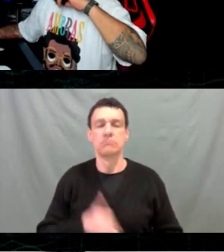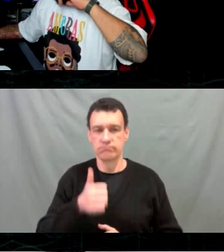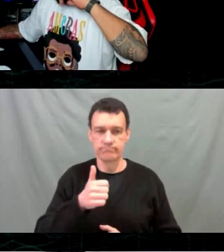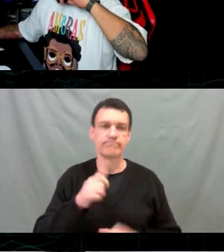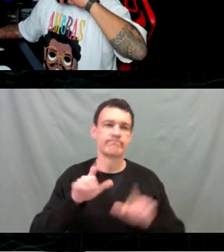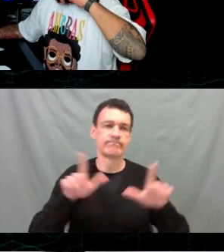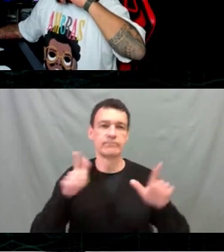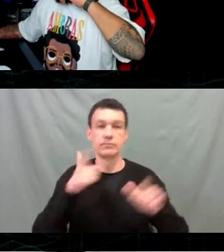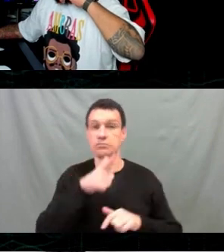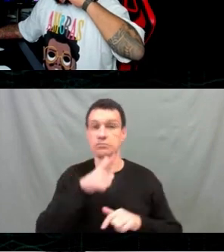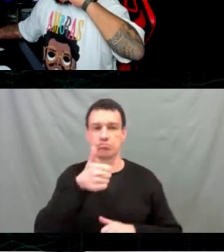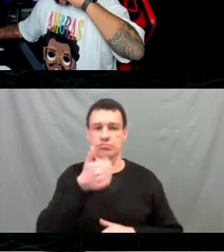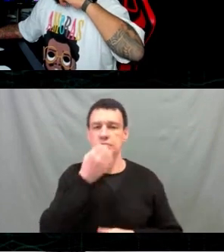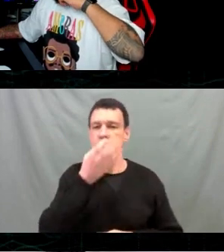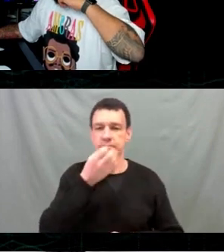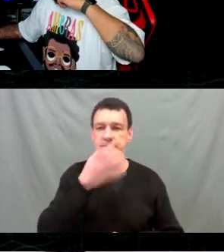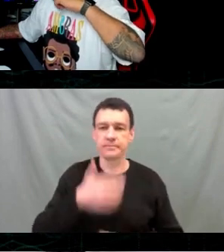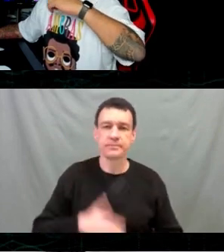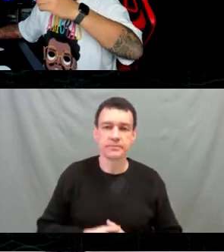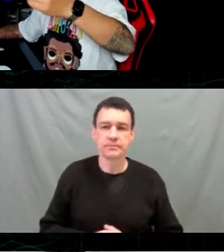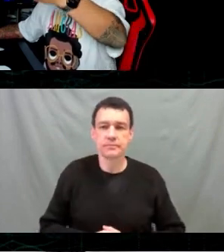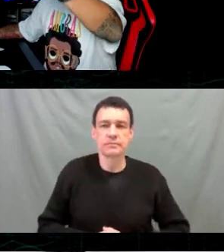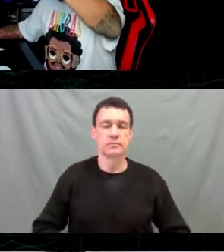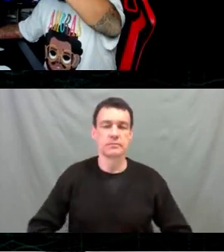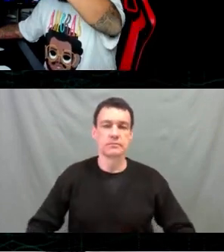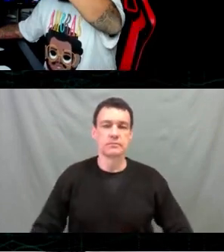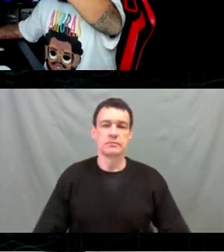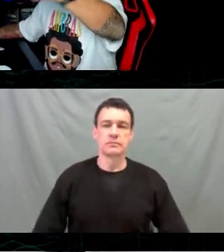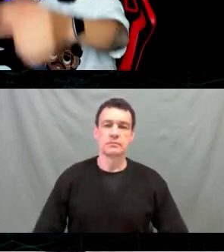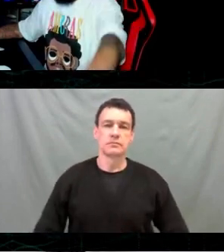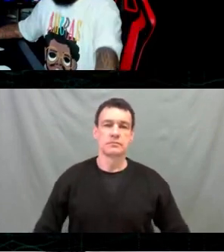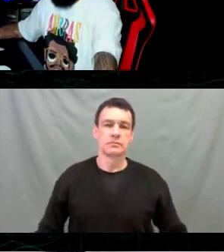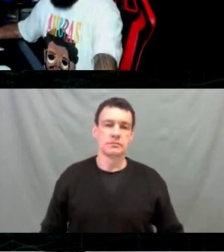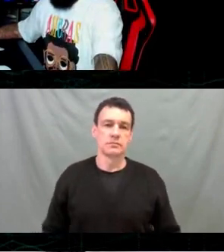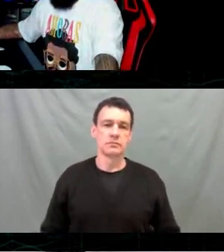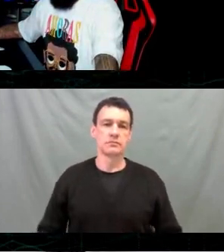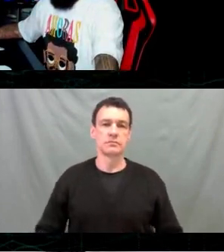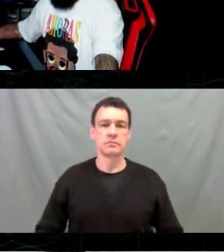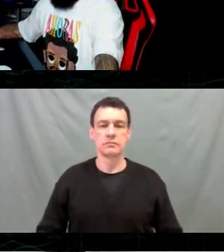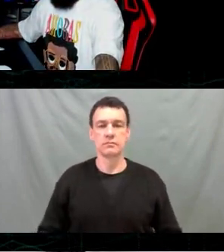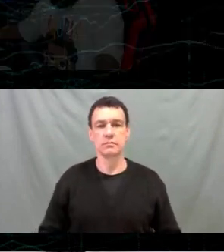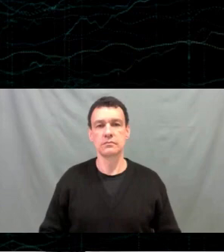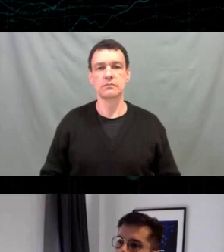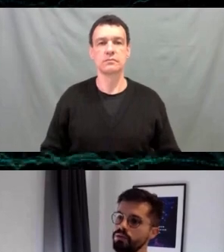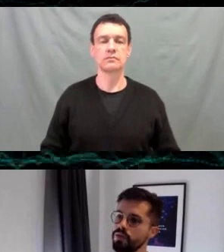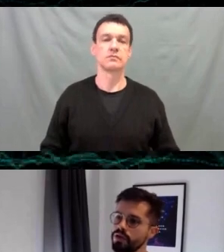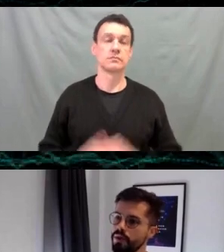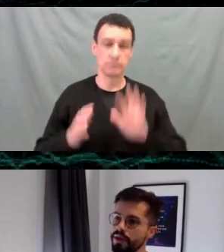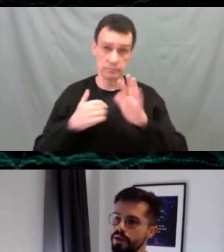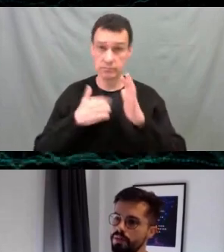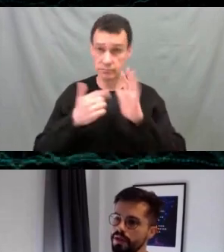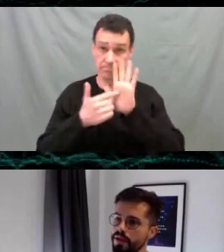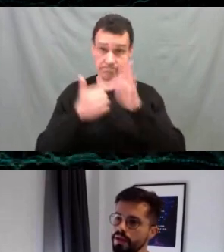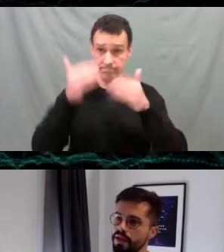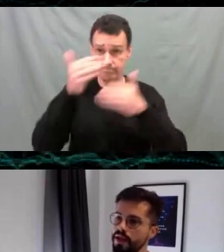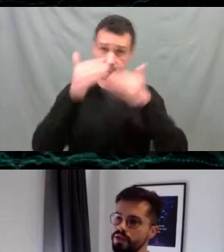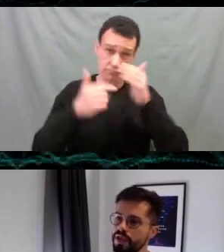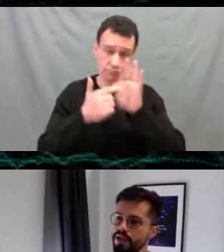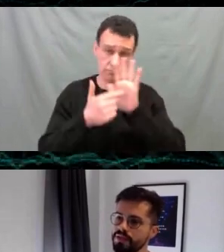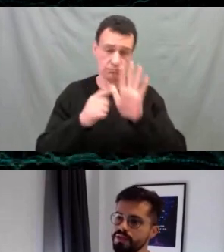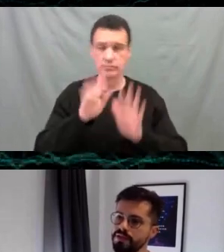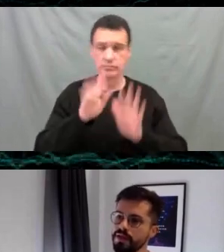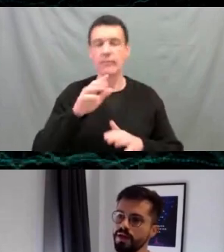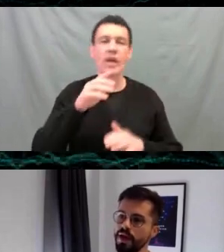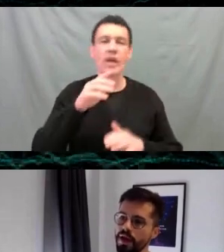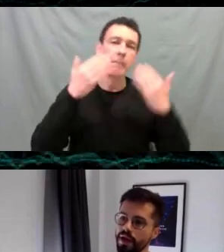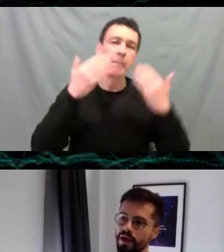já deu uma melhorada já que eu vou eu vou baixar aqui enquanto vocês poderem ver como é que tá aqui ó então eu tipo descobri que empina